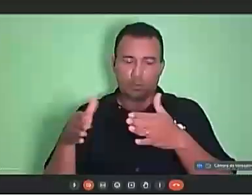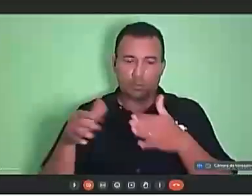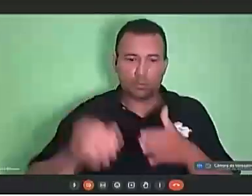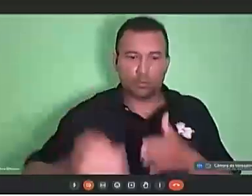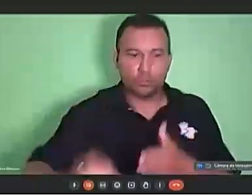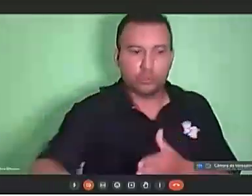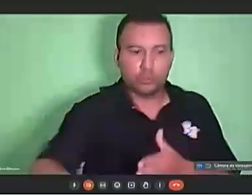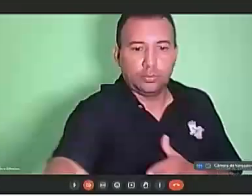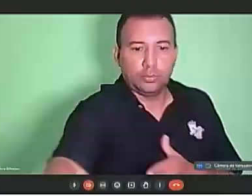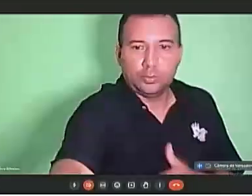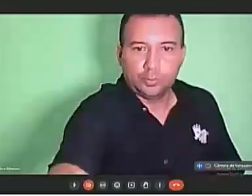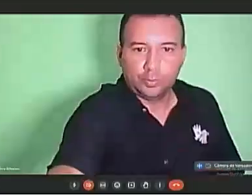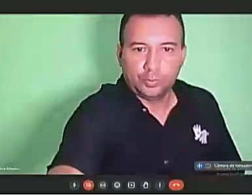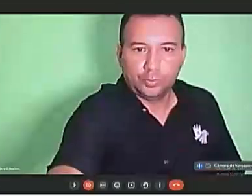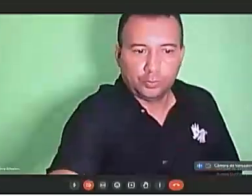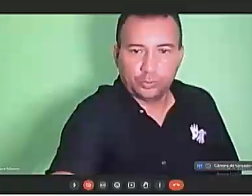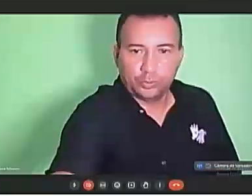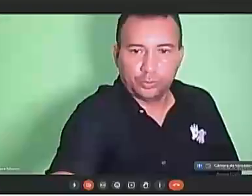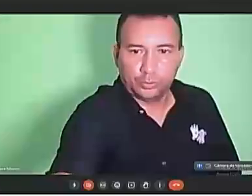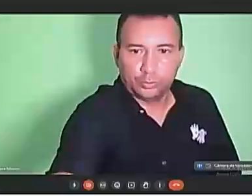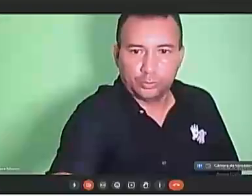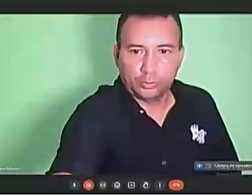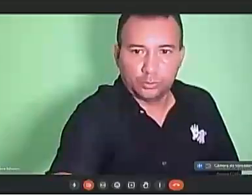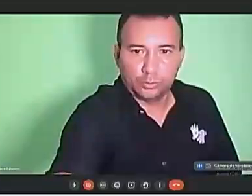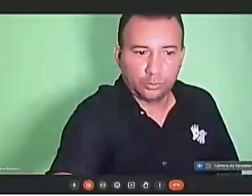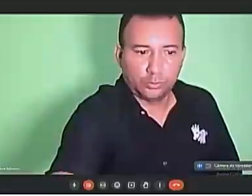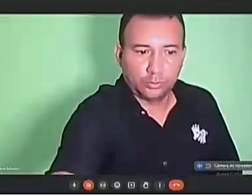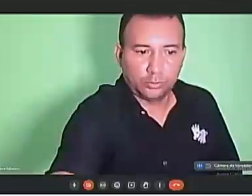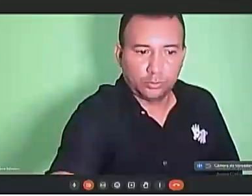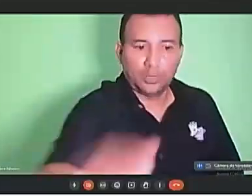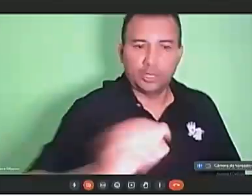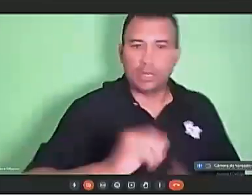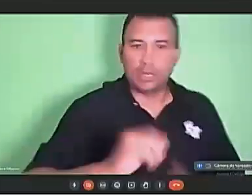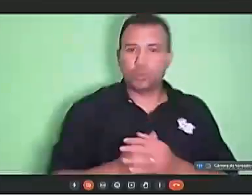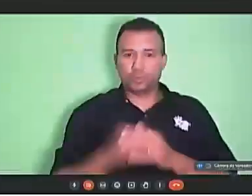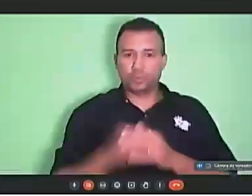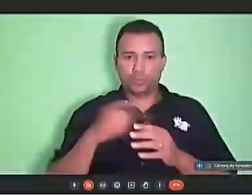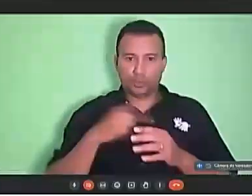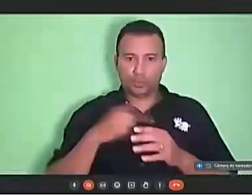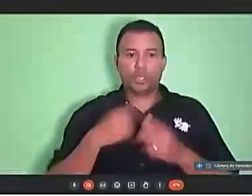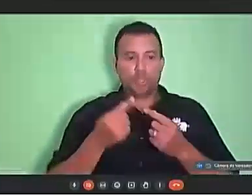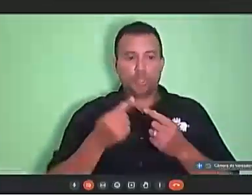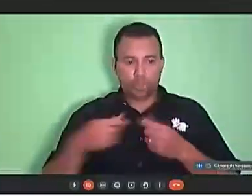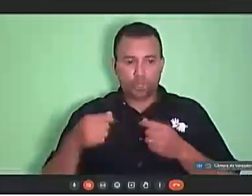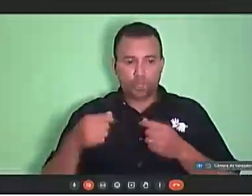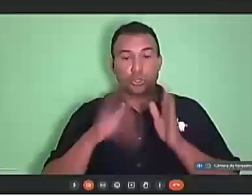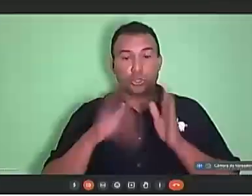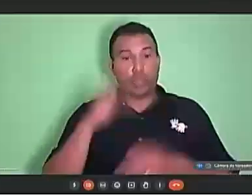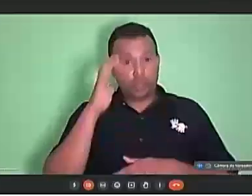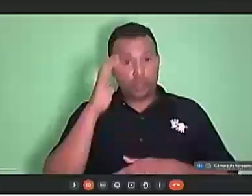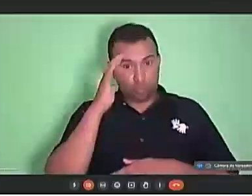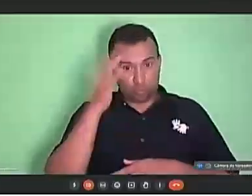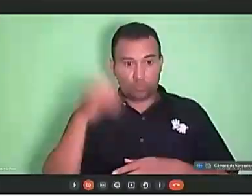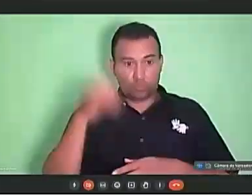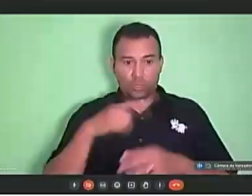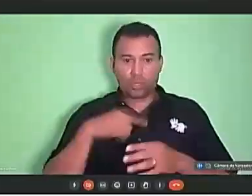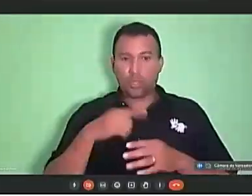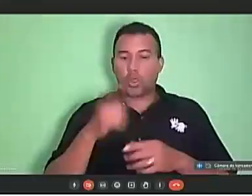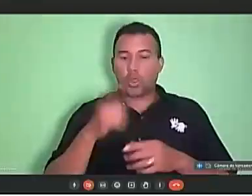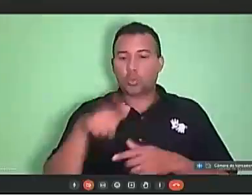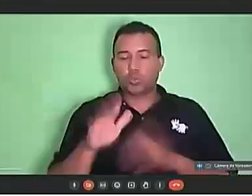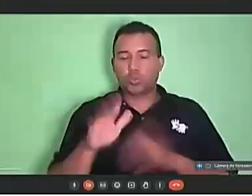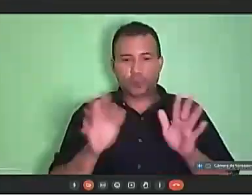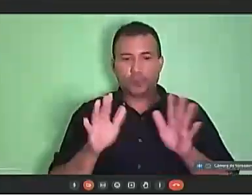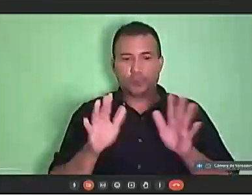azul. Ela chegou a custos elevadíssimos e resolveu abandonar essa ideia, nem propôs continuidade. 10